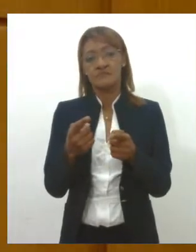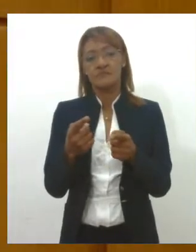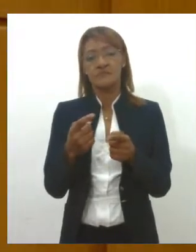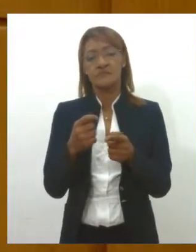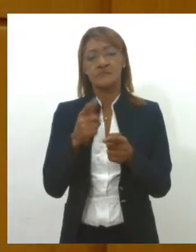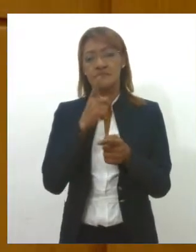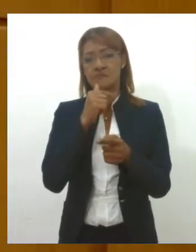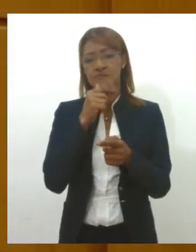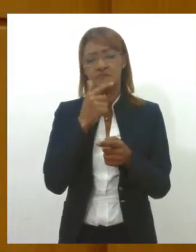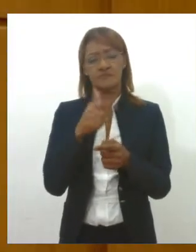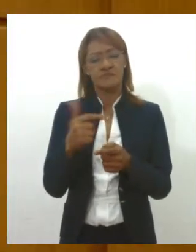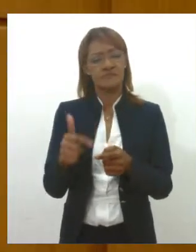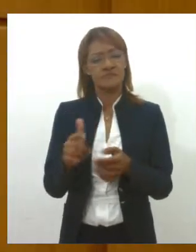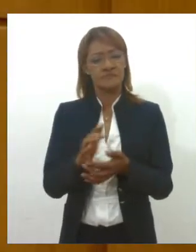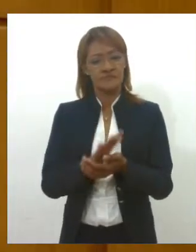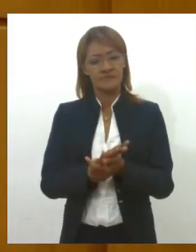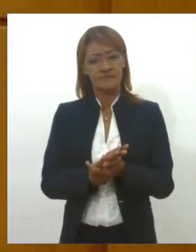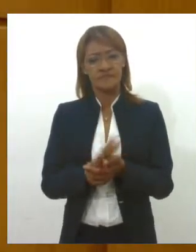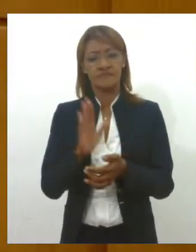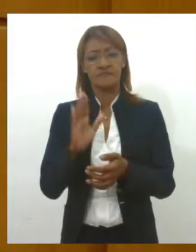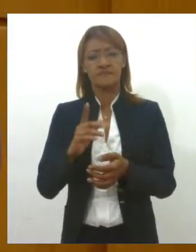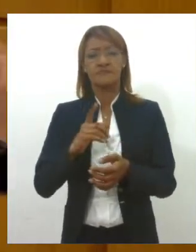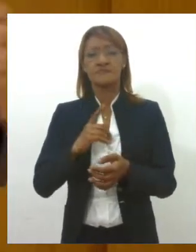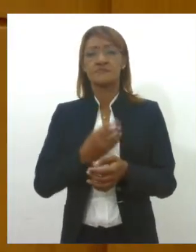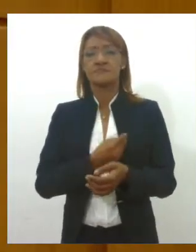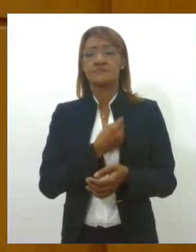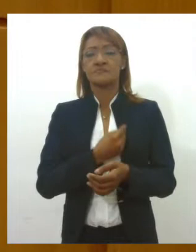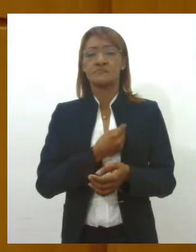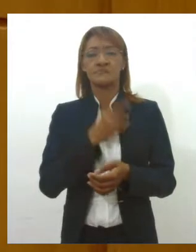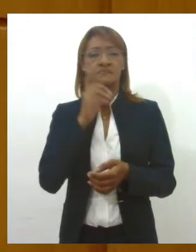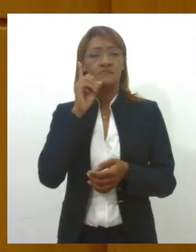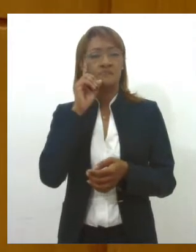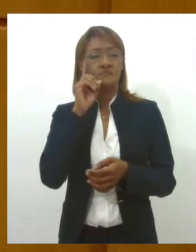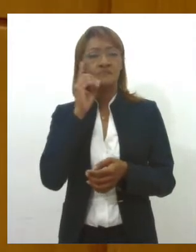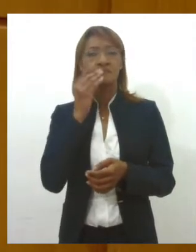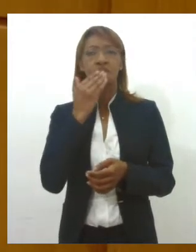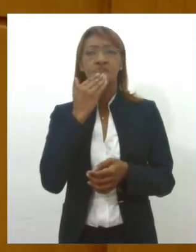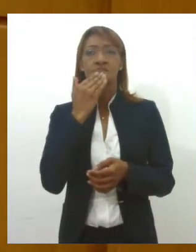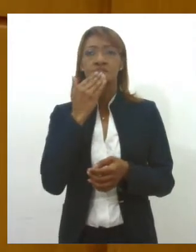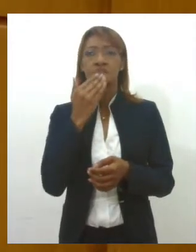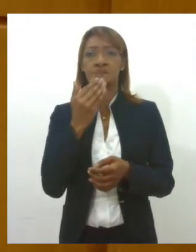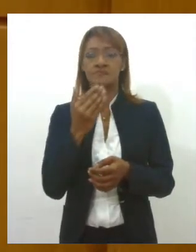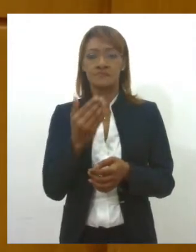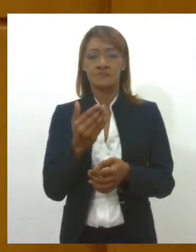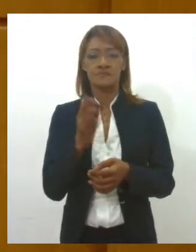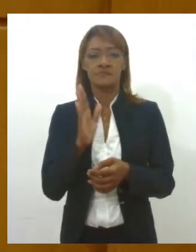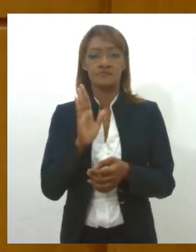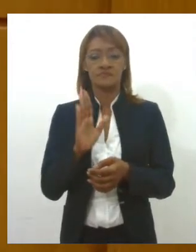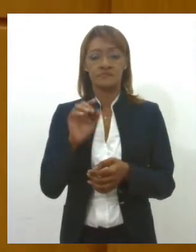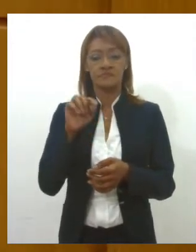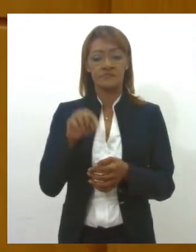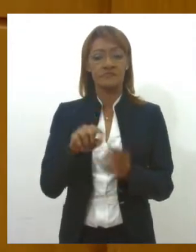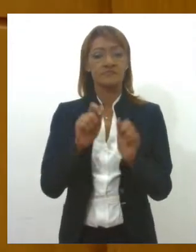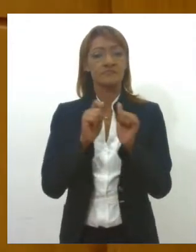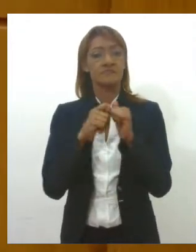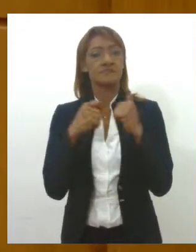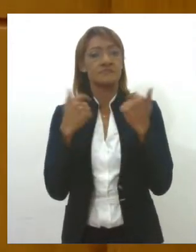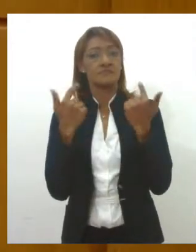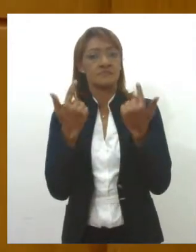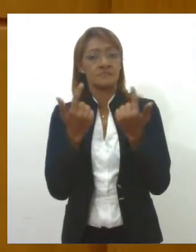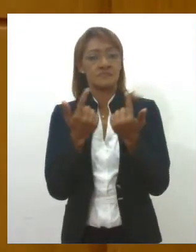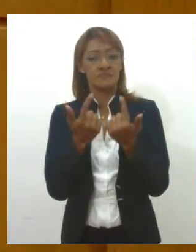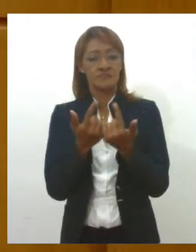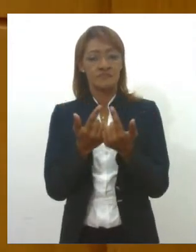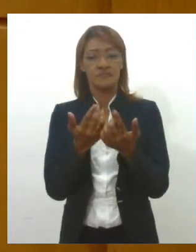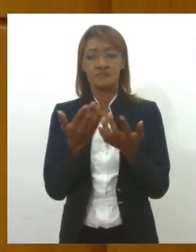das pessoas fazem nas suas atividades o próprio bom então nós fazemos uma pelo utilizando a tribuna da Assembleia Legislativa por ser